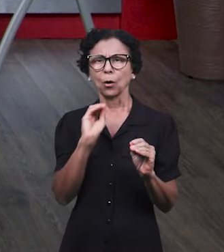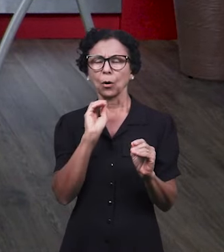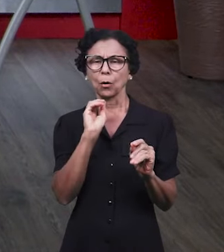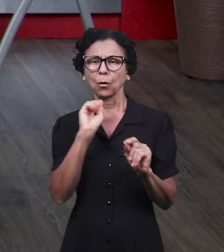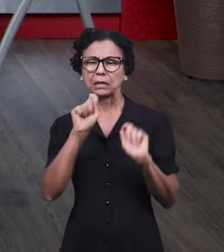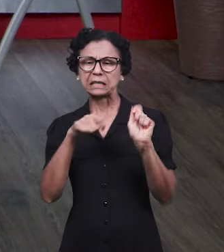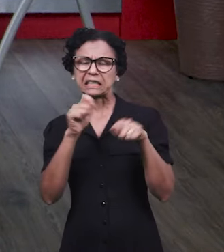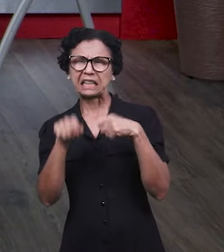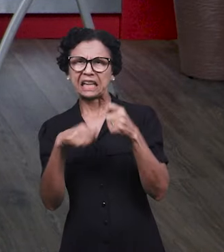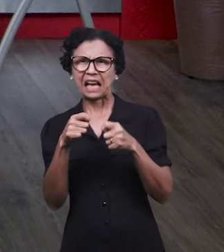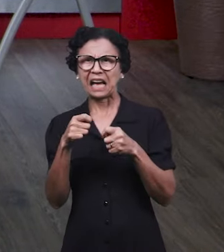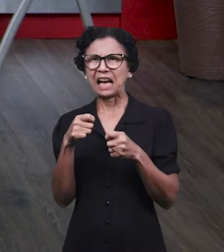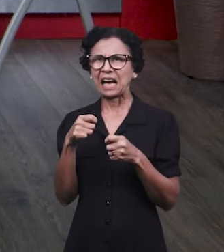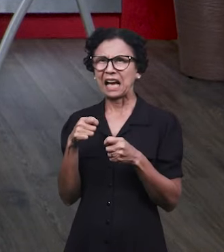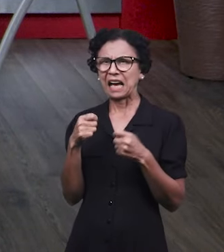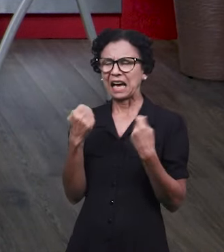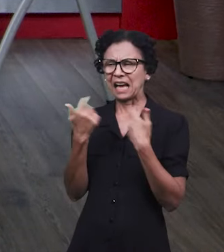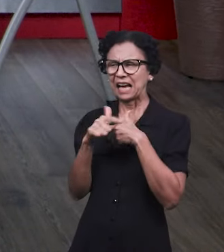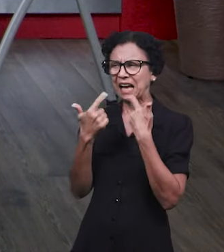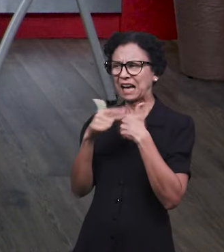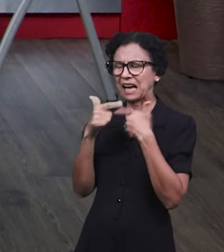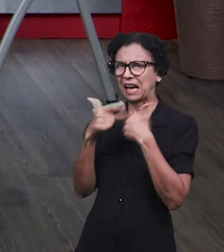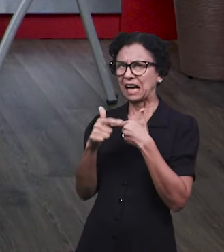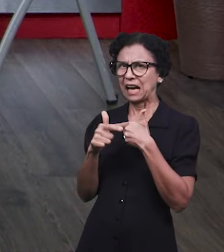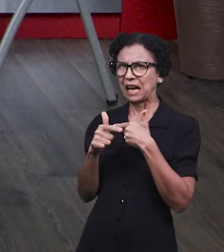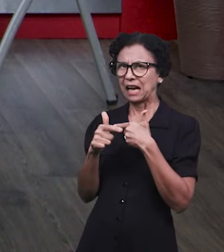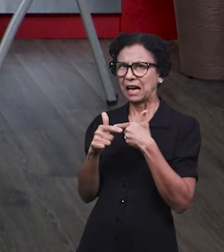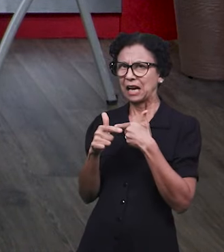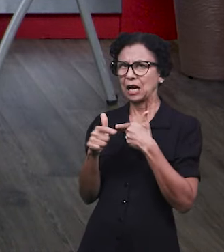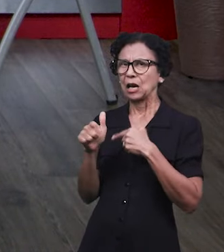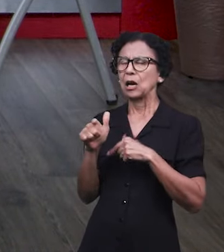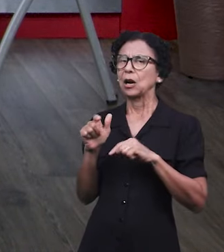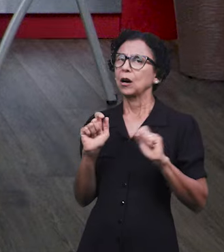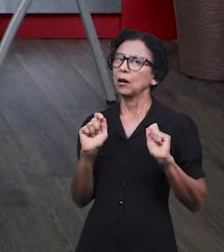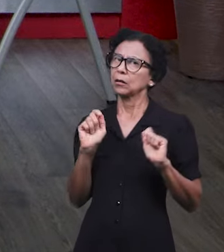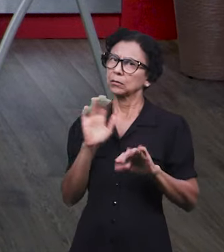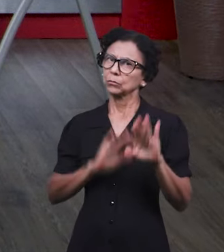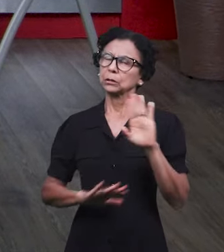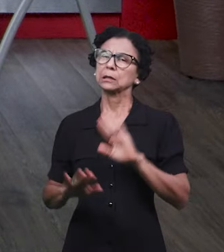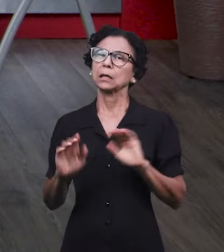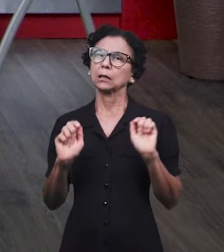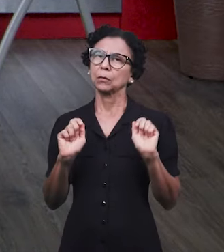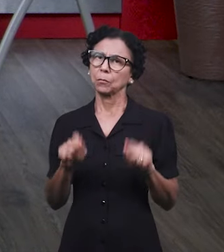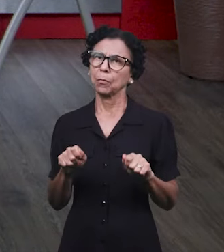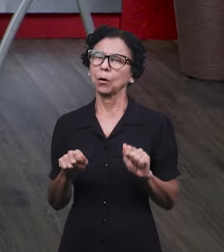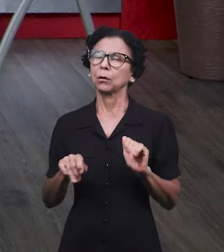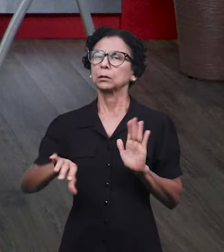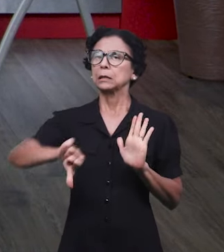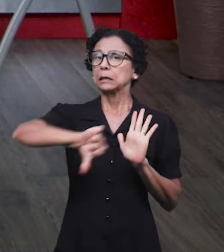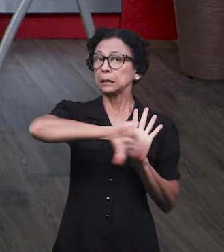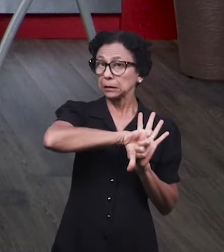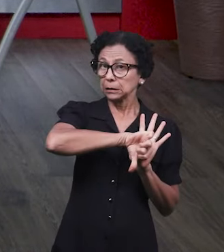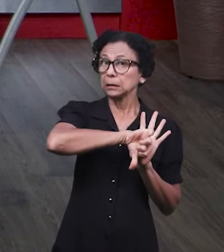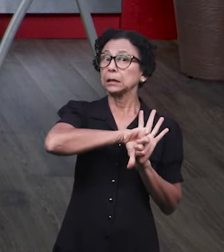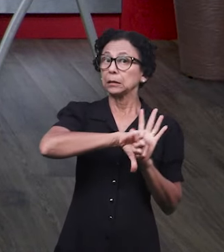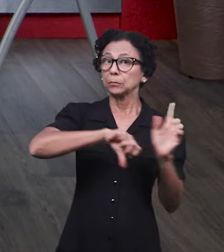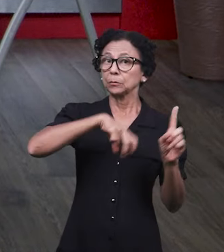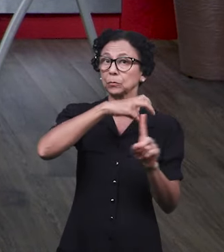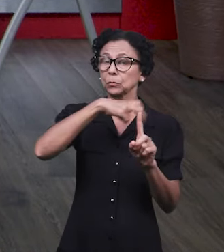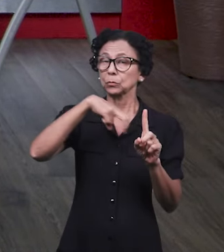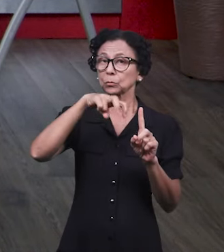brincadeira uma forma de falar algo ele pode estar cometendo um desses crimes inclusive crimes previstos no código